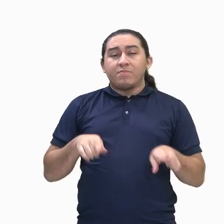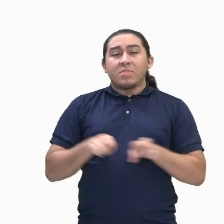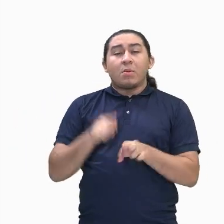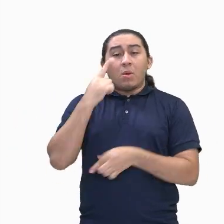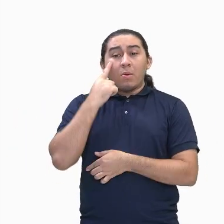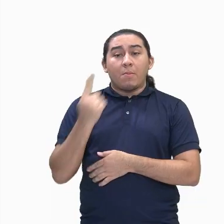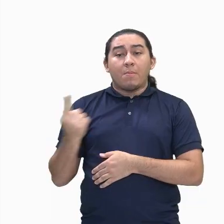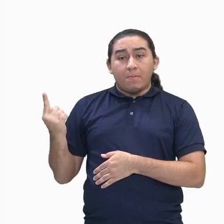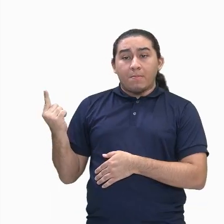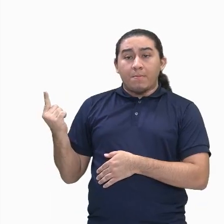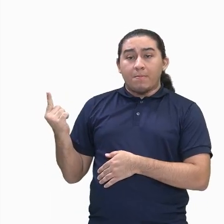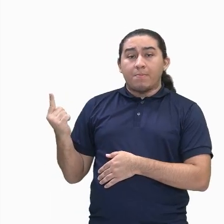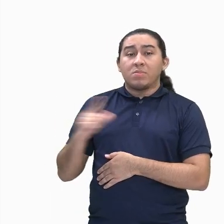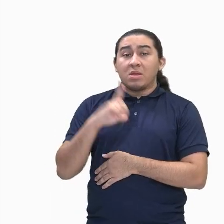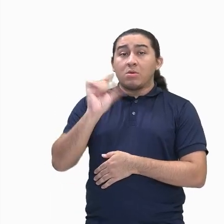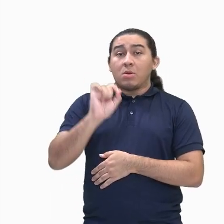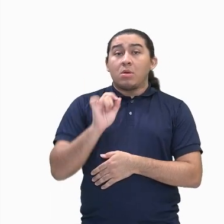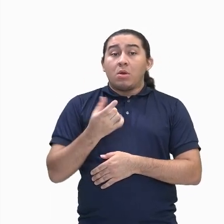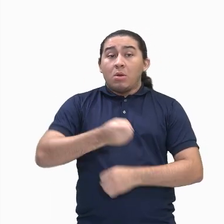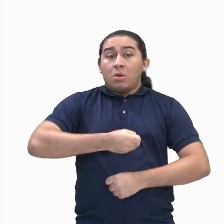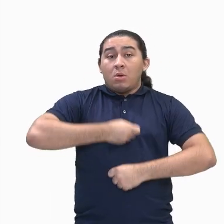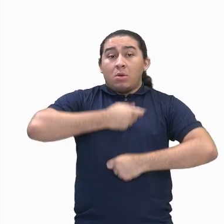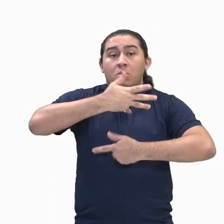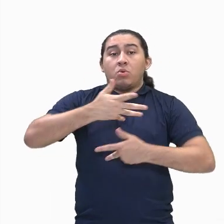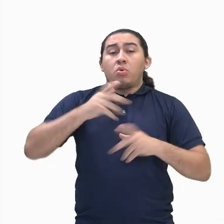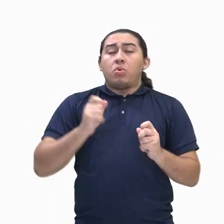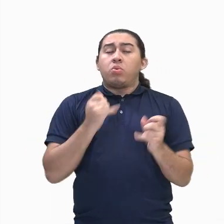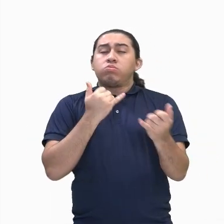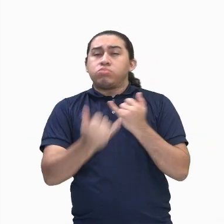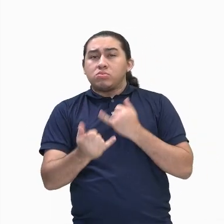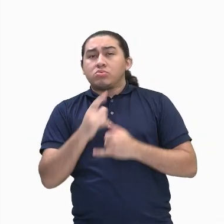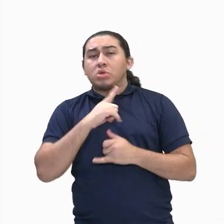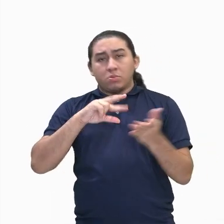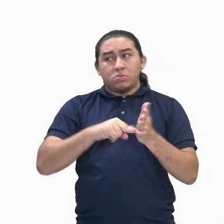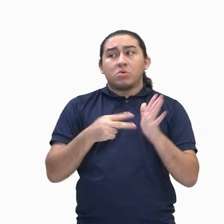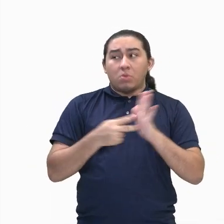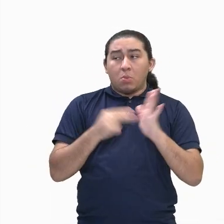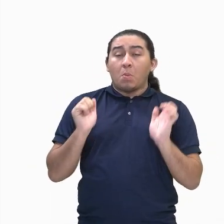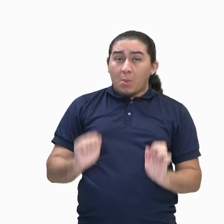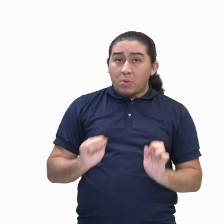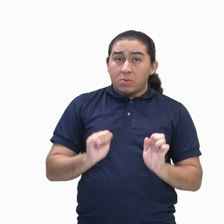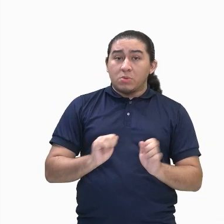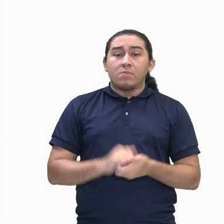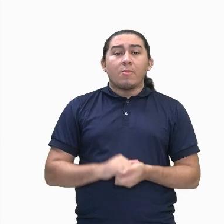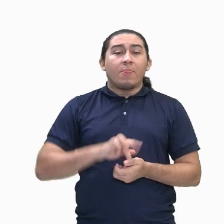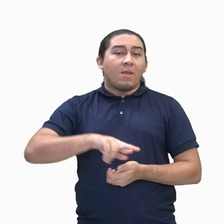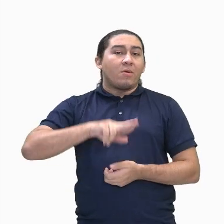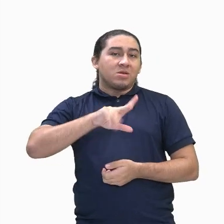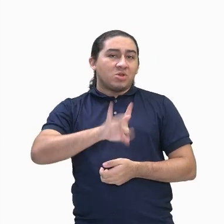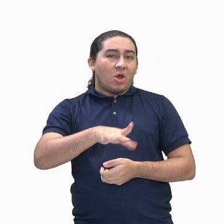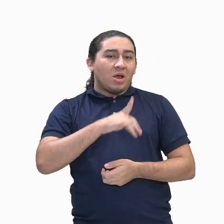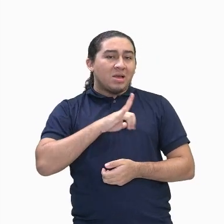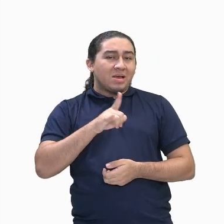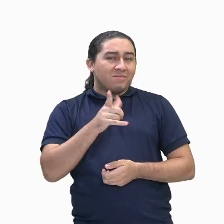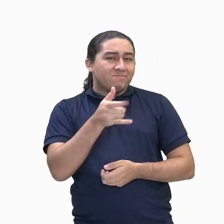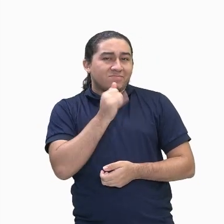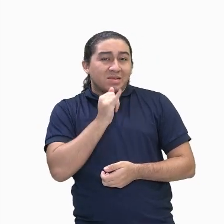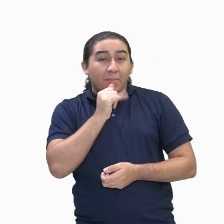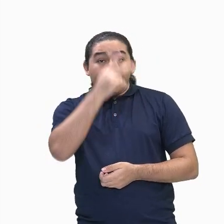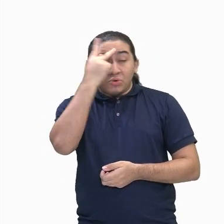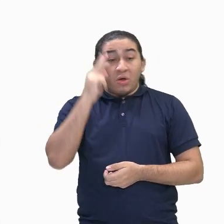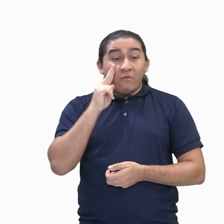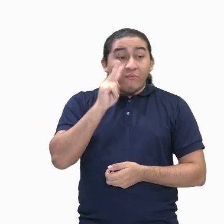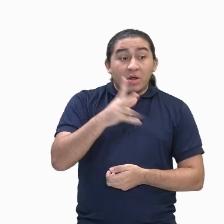de respirar, de existir uma expressão, de trazer um significado. Não é apenas algo chocante, mas traz